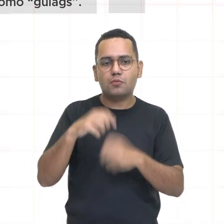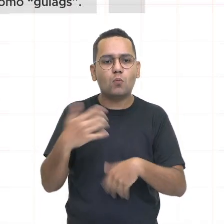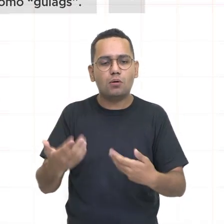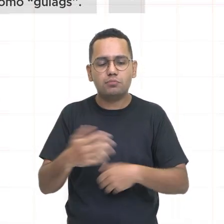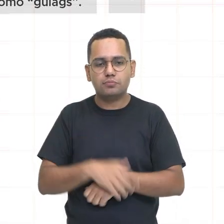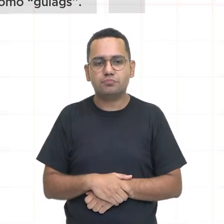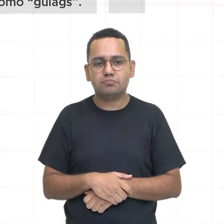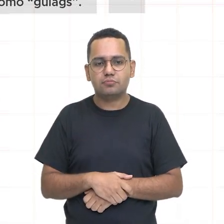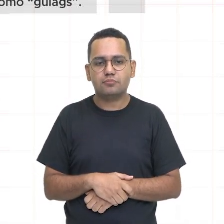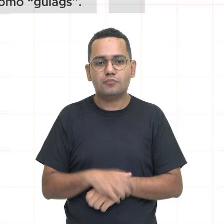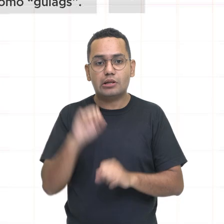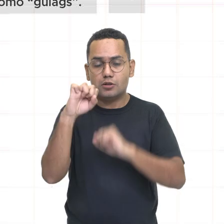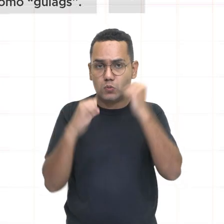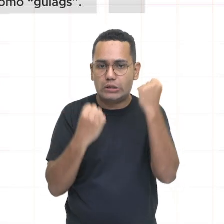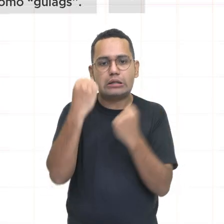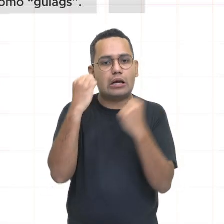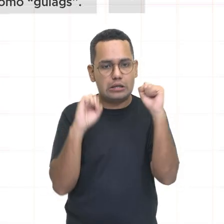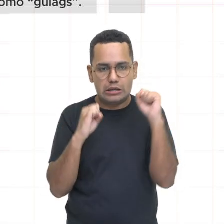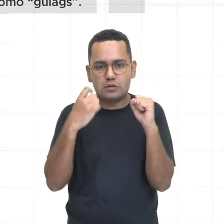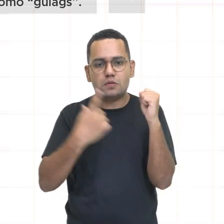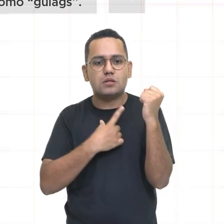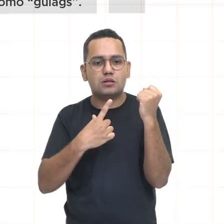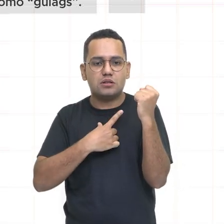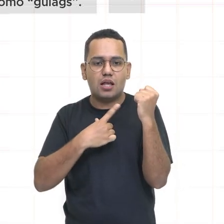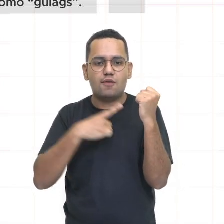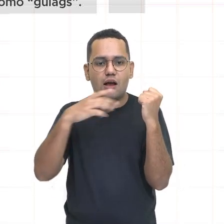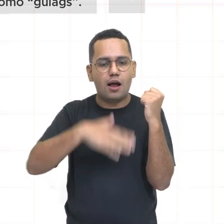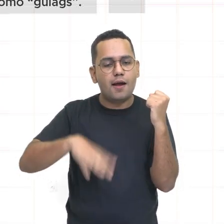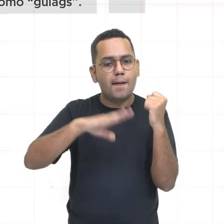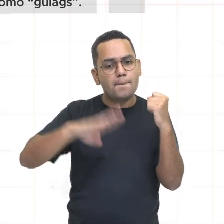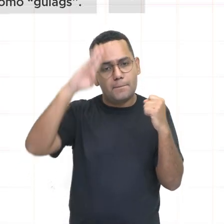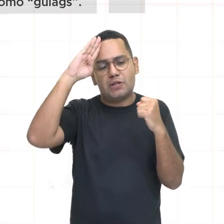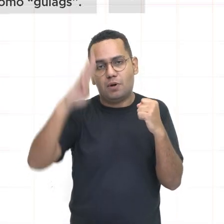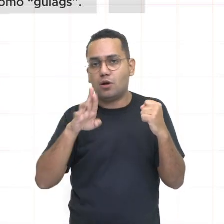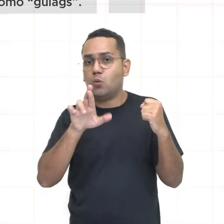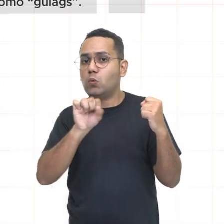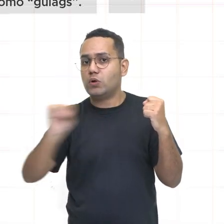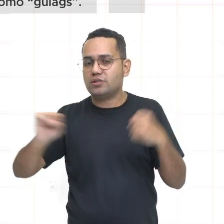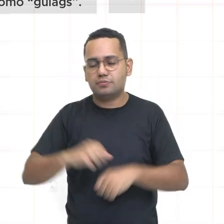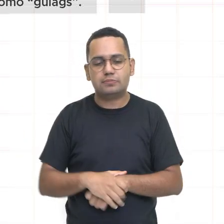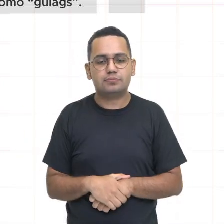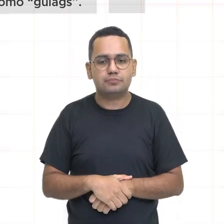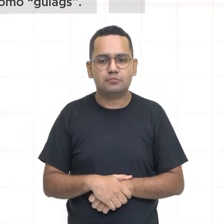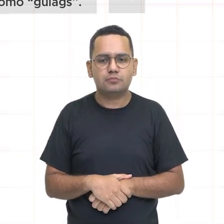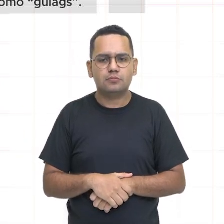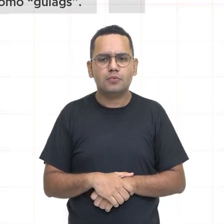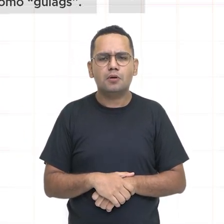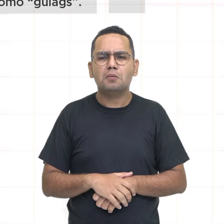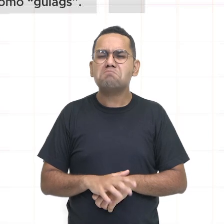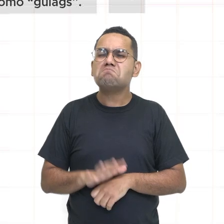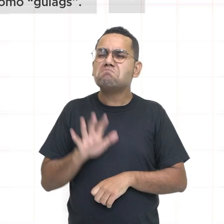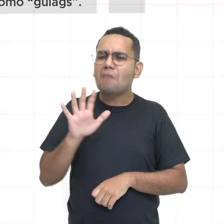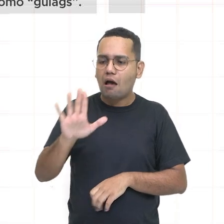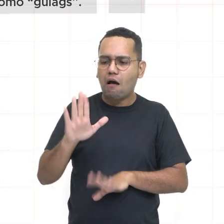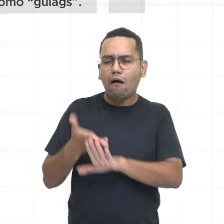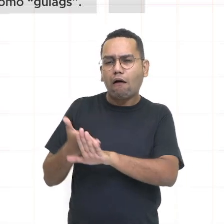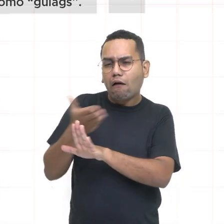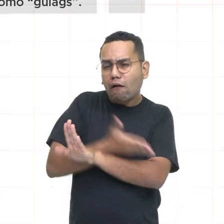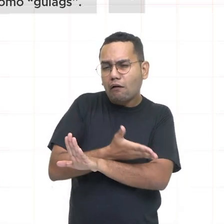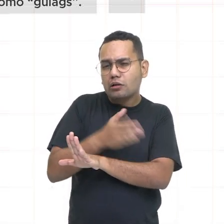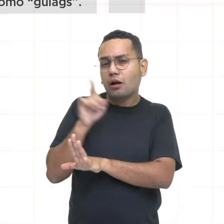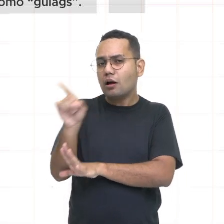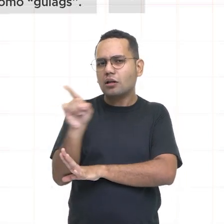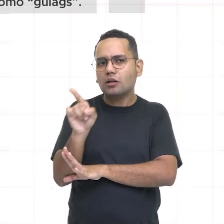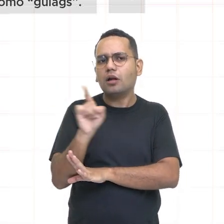transformação da União Soviética em uma grande potência industrial. Até então, a União Soviética era um país com características